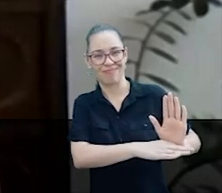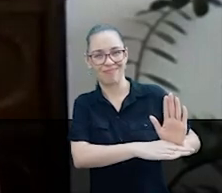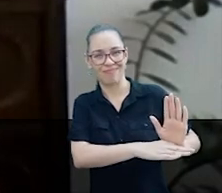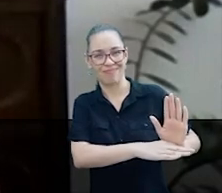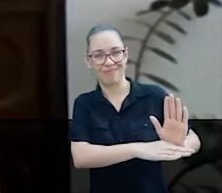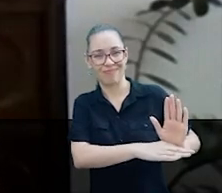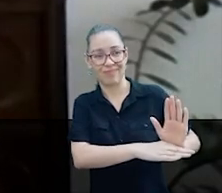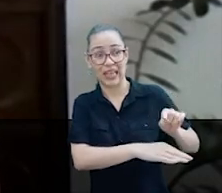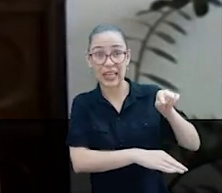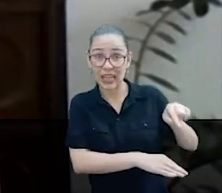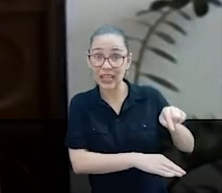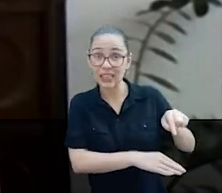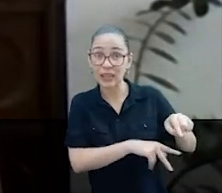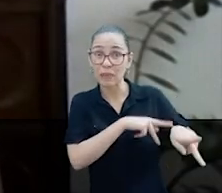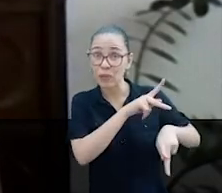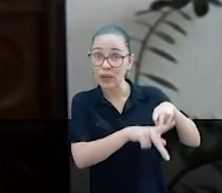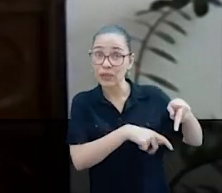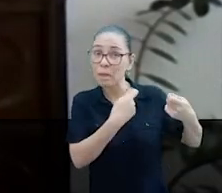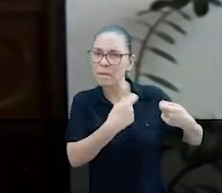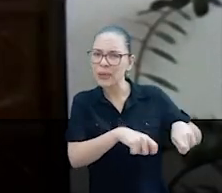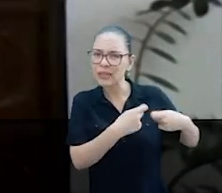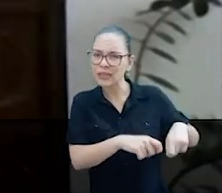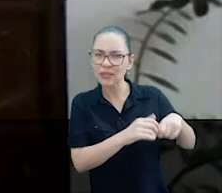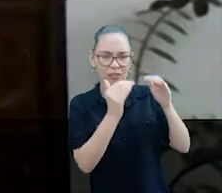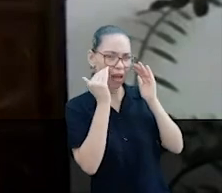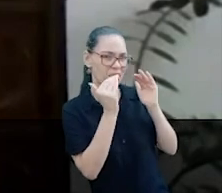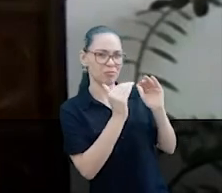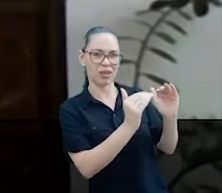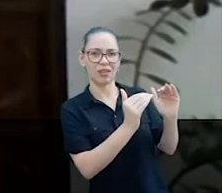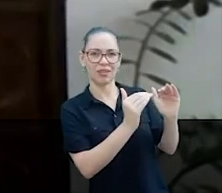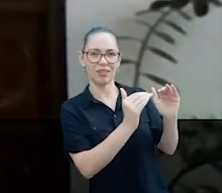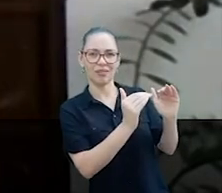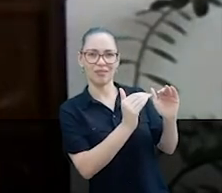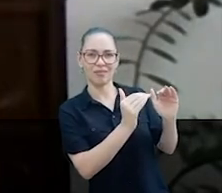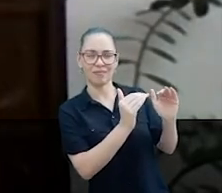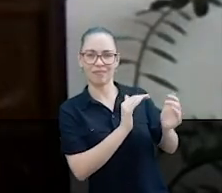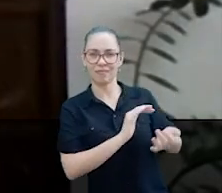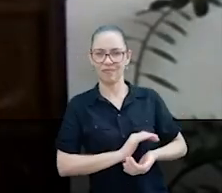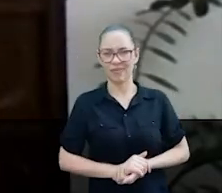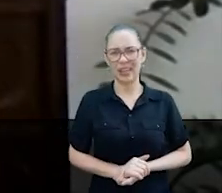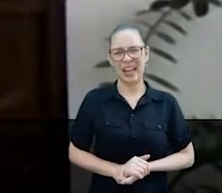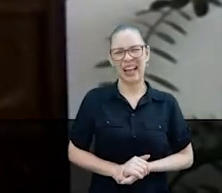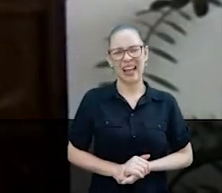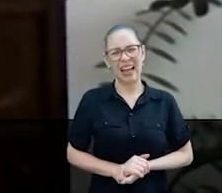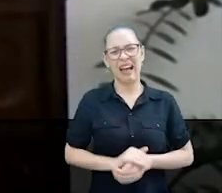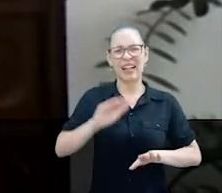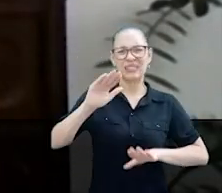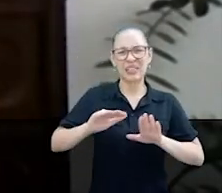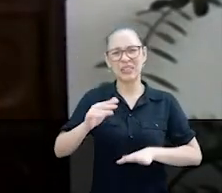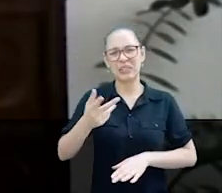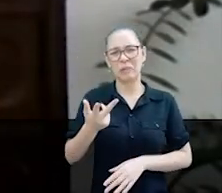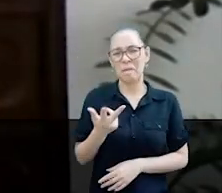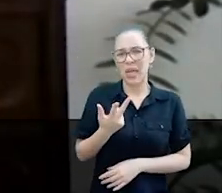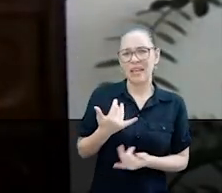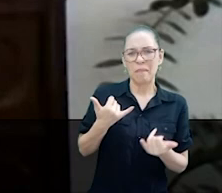estigmatiza aquela população a viver nesse lugar da violência. A impunidade, né, a falta de